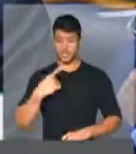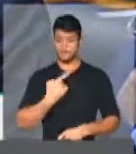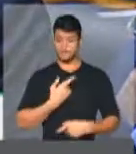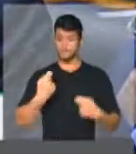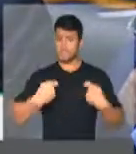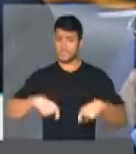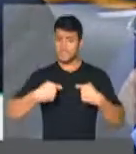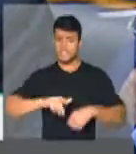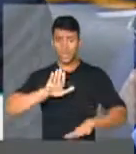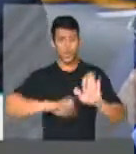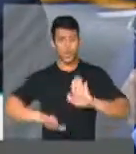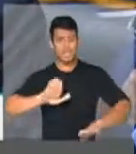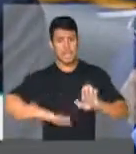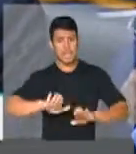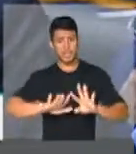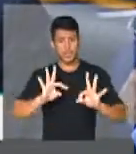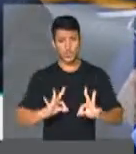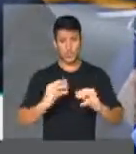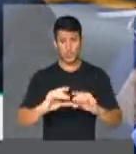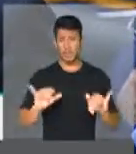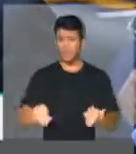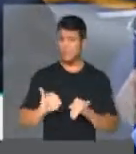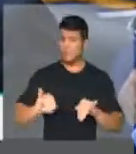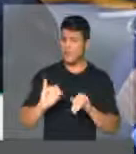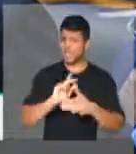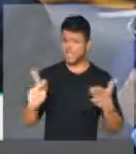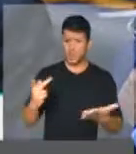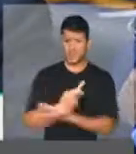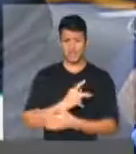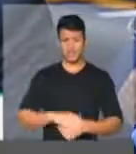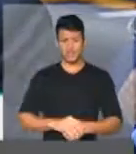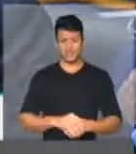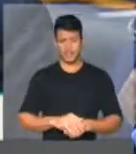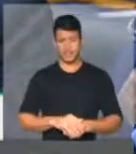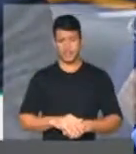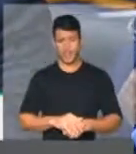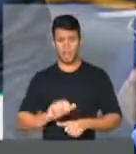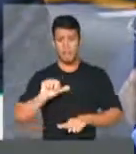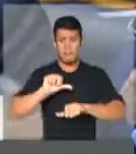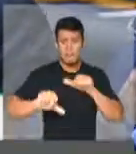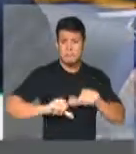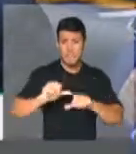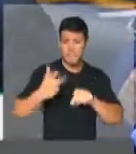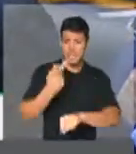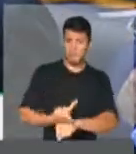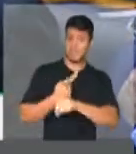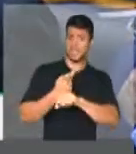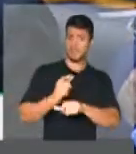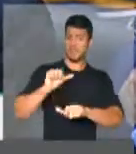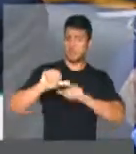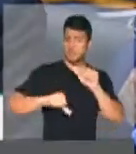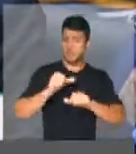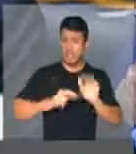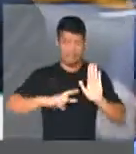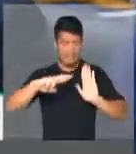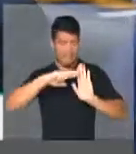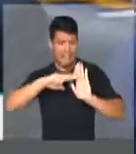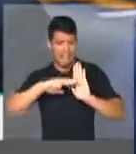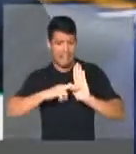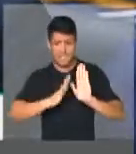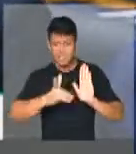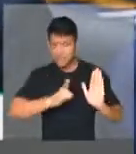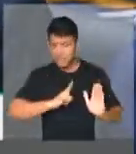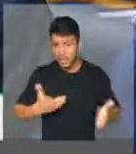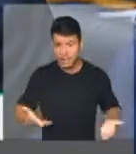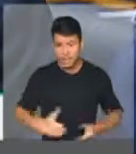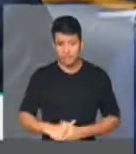tomar cuidado com essas bobagens que estão fazendo, mexendo no prêmio, mexendo em todas as questões que já existem há